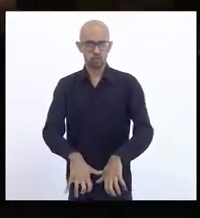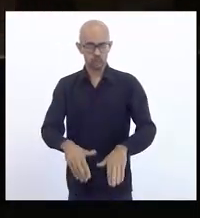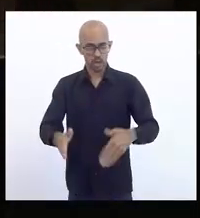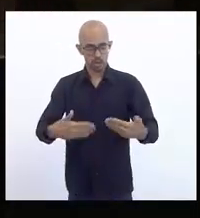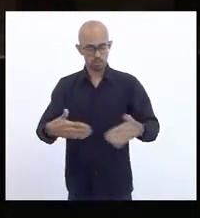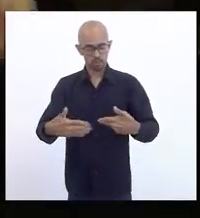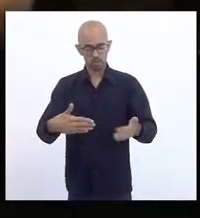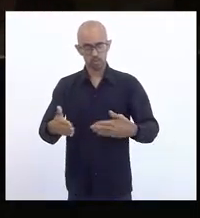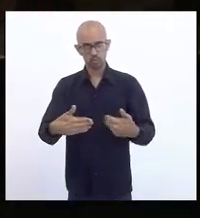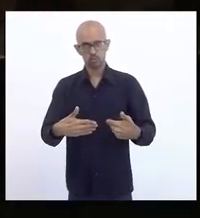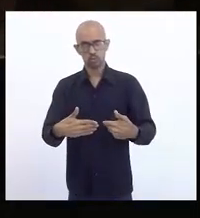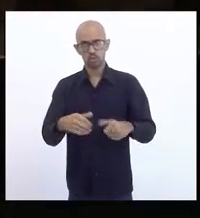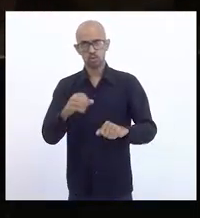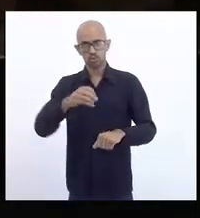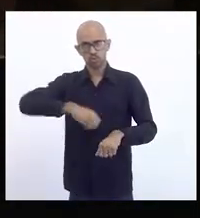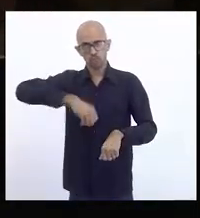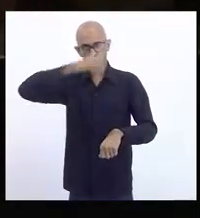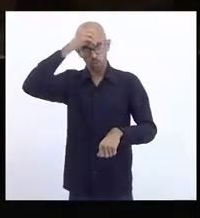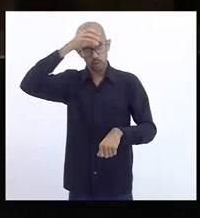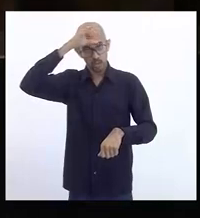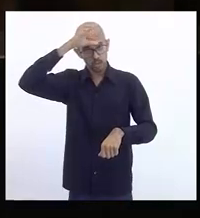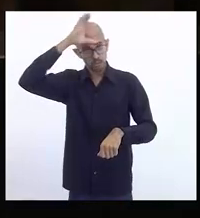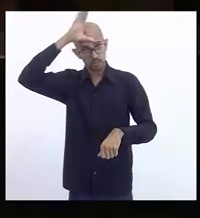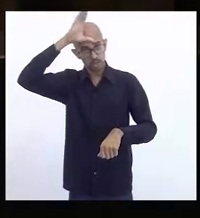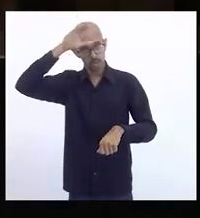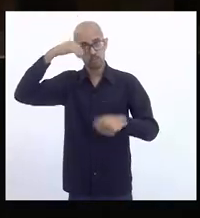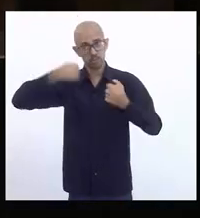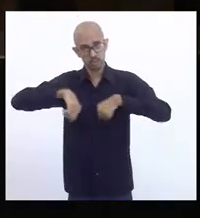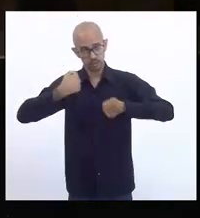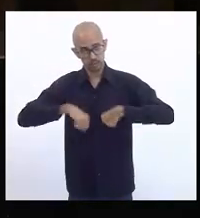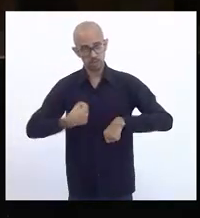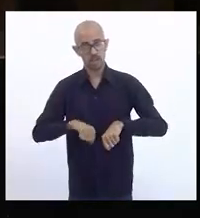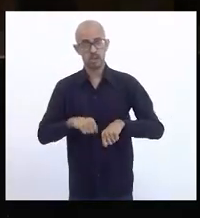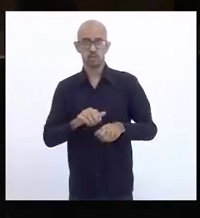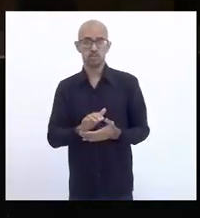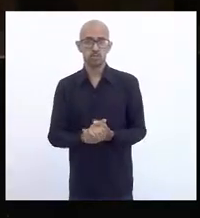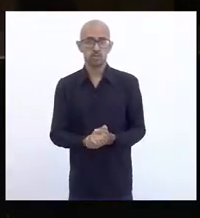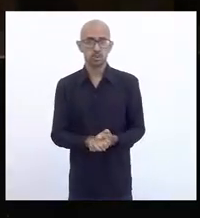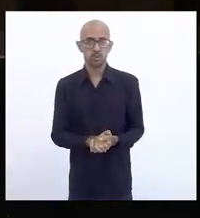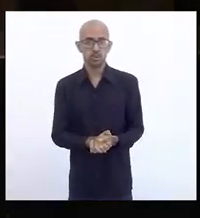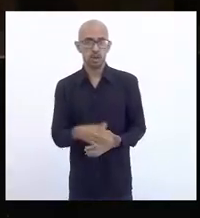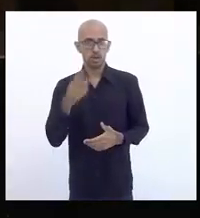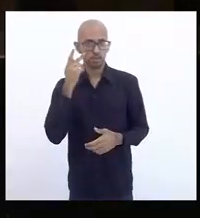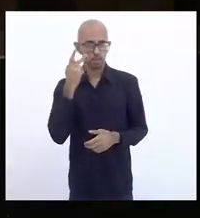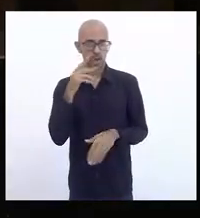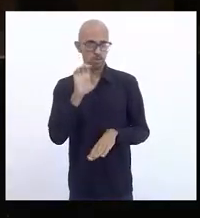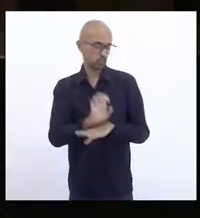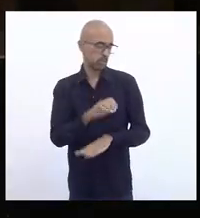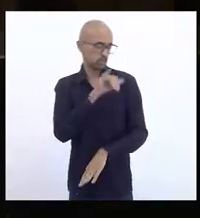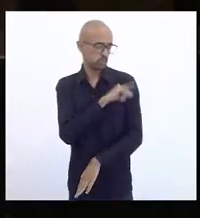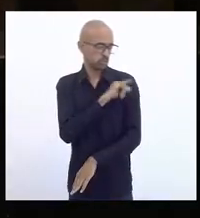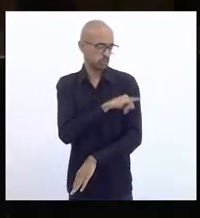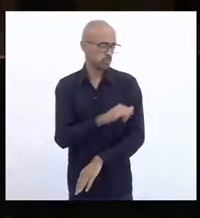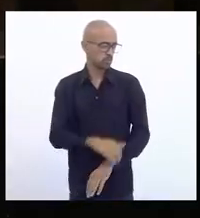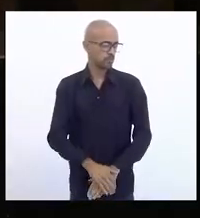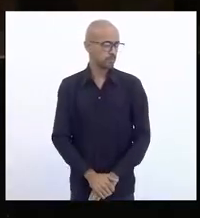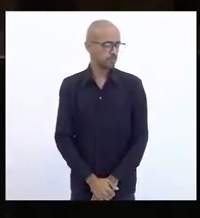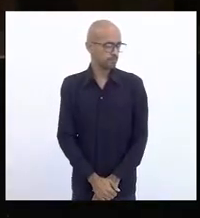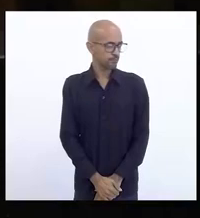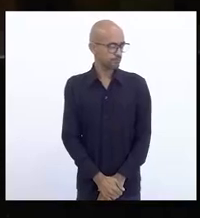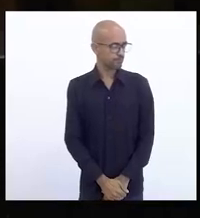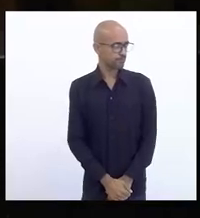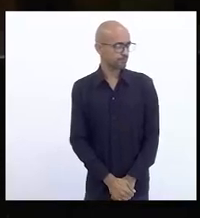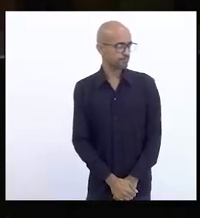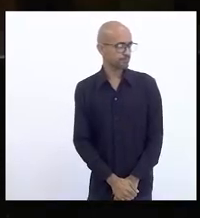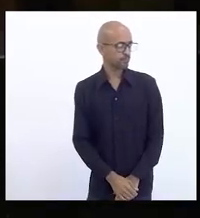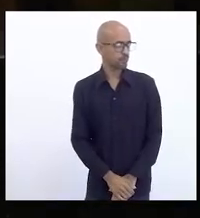produção dos conhecimentos que são necessários para o estado do Rio de Janeiro. Então, eu